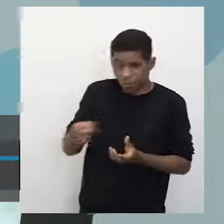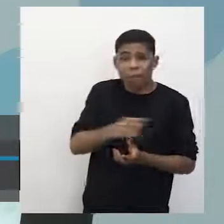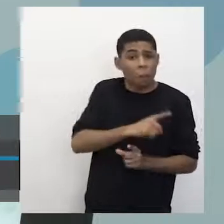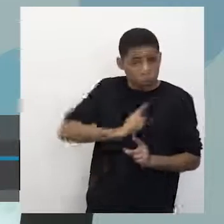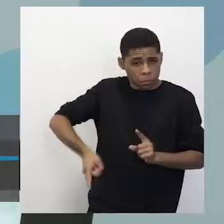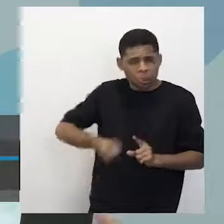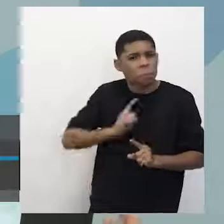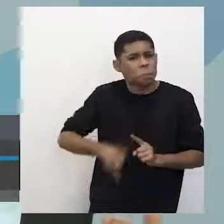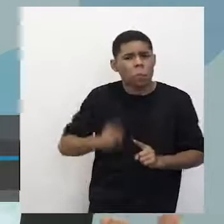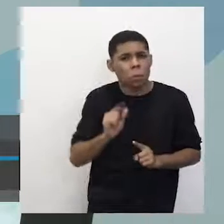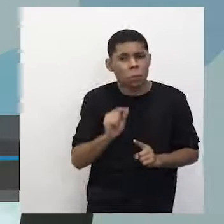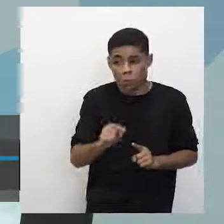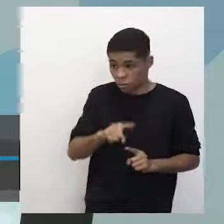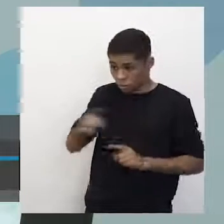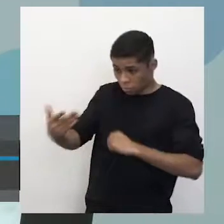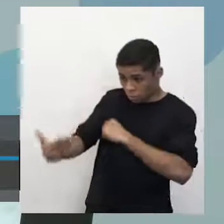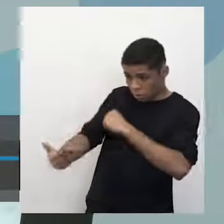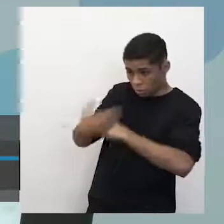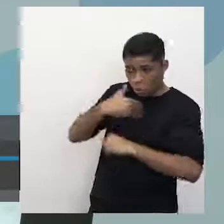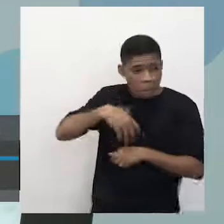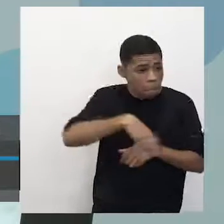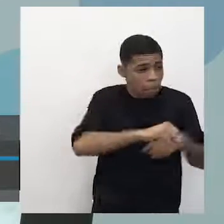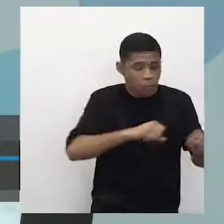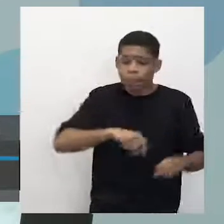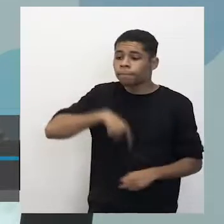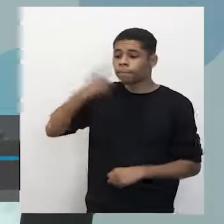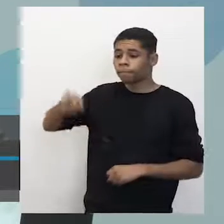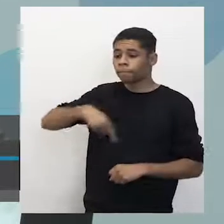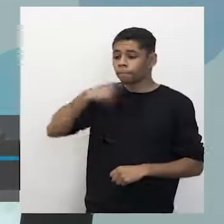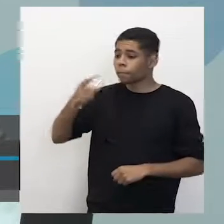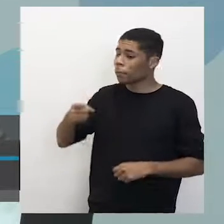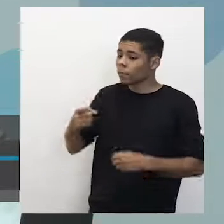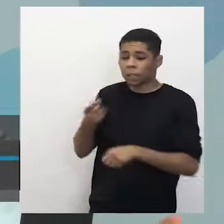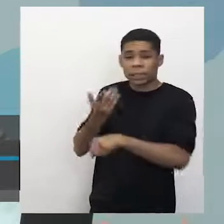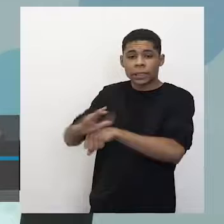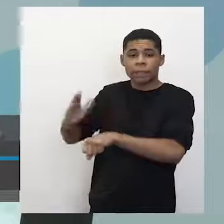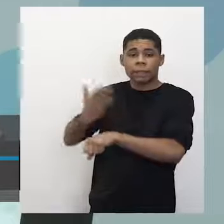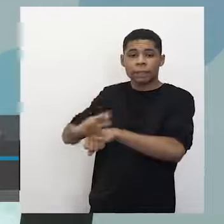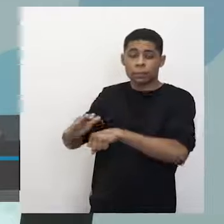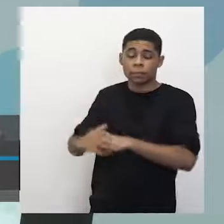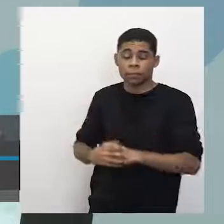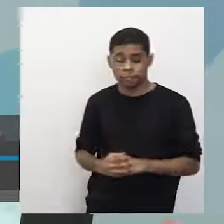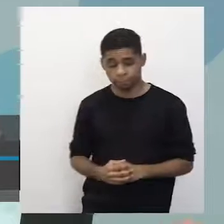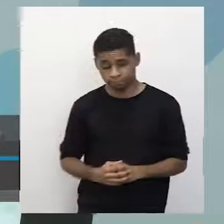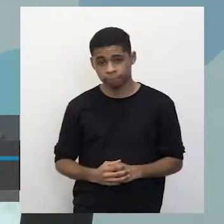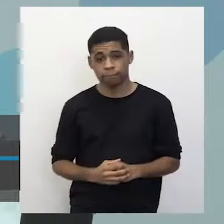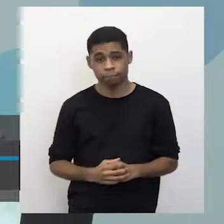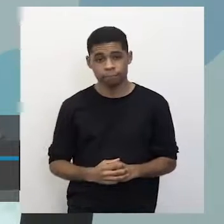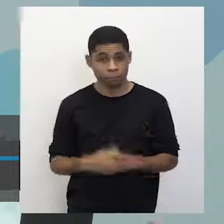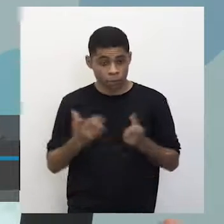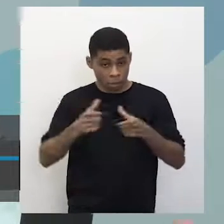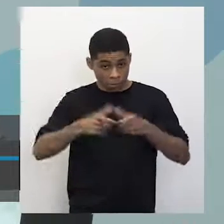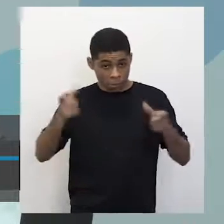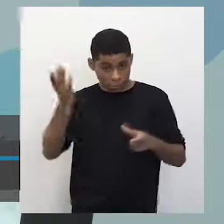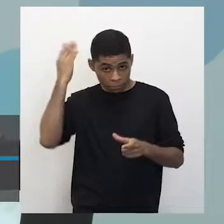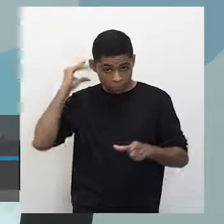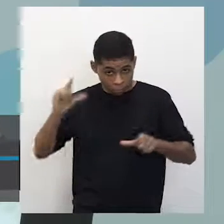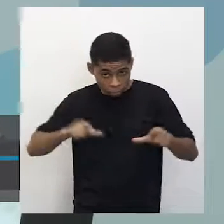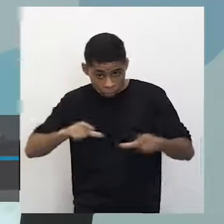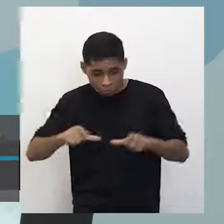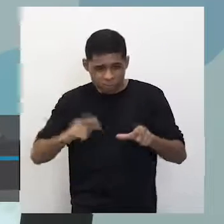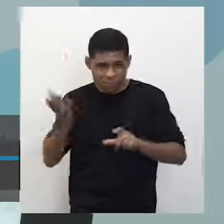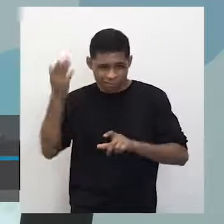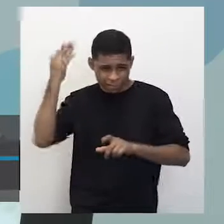que vão garantir a própria sobrevivência, né? A maioria, de novo, das pessoas, dos trabalhadores